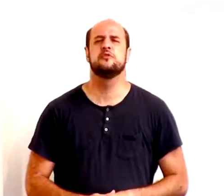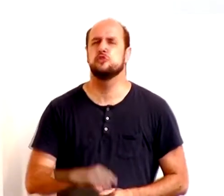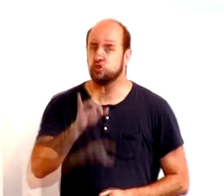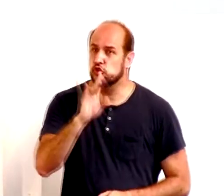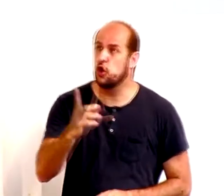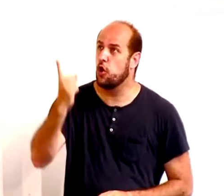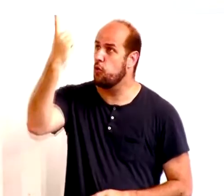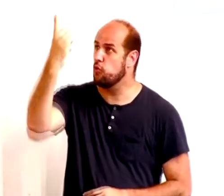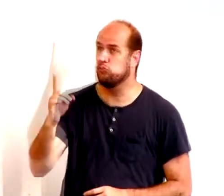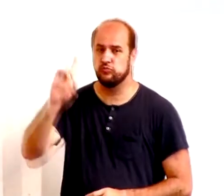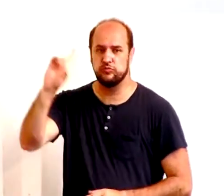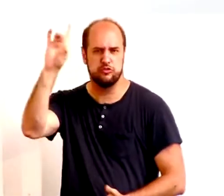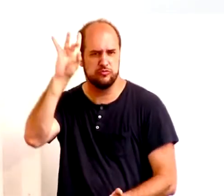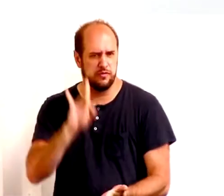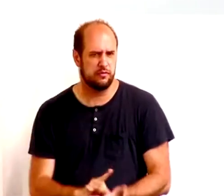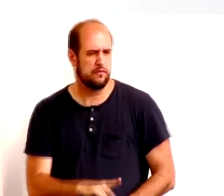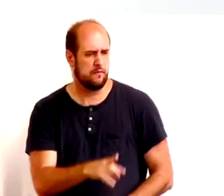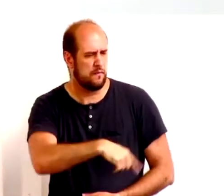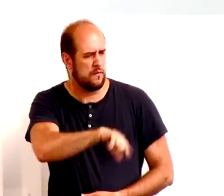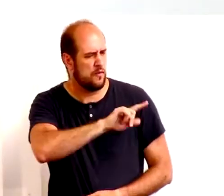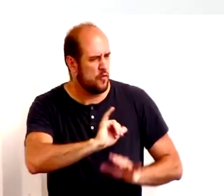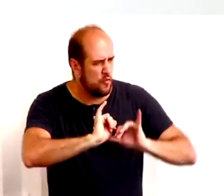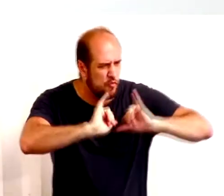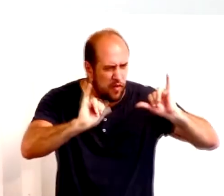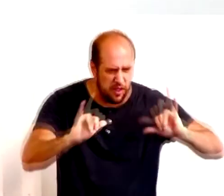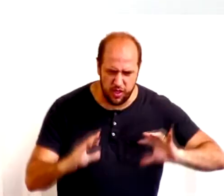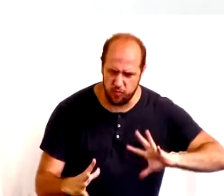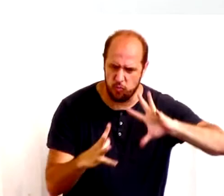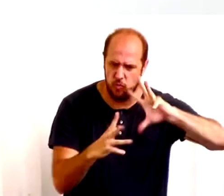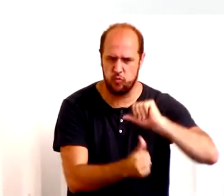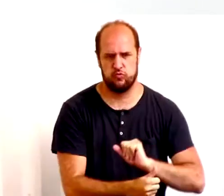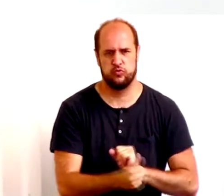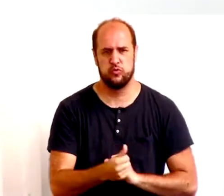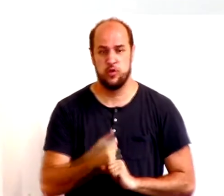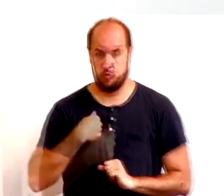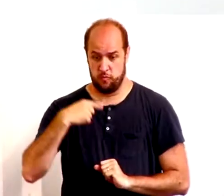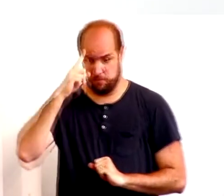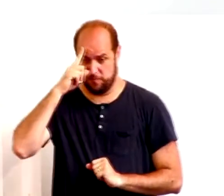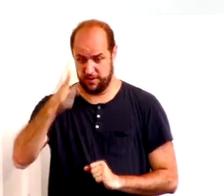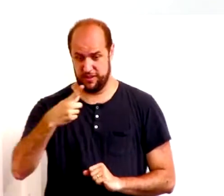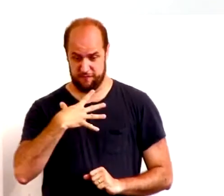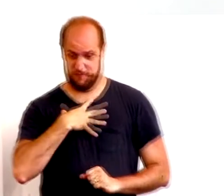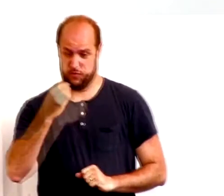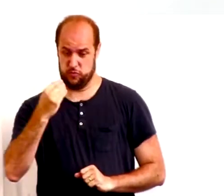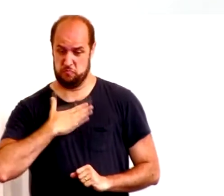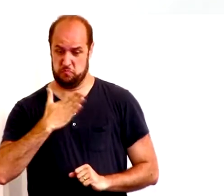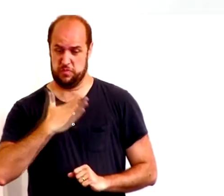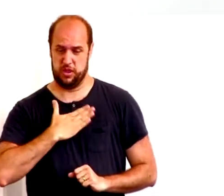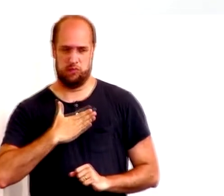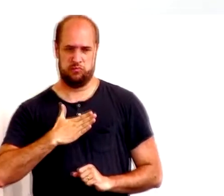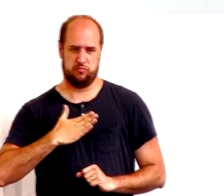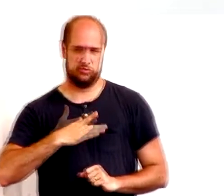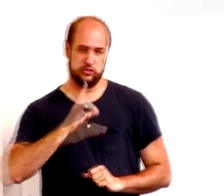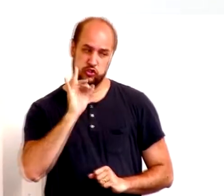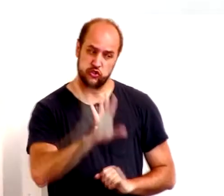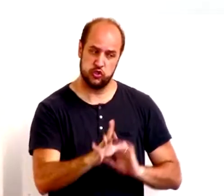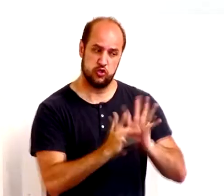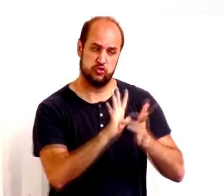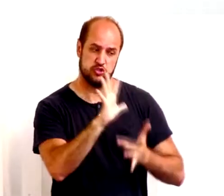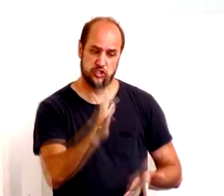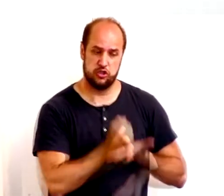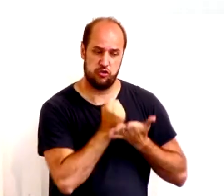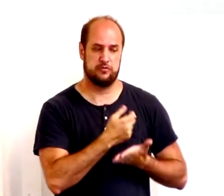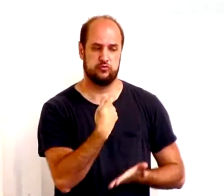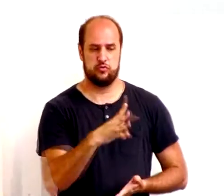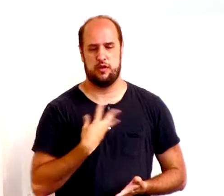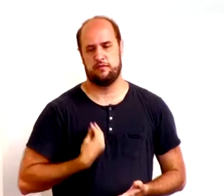um Deus. Digam ao mundo que eu enviei o meu filho, e este meu filho é o único salvador possível para eles. Digam ao mundo, assim como já